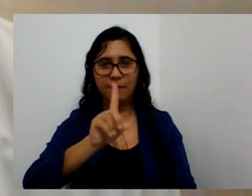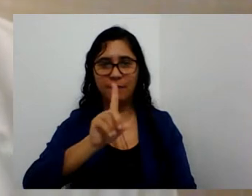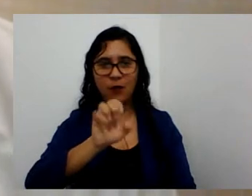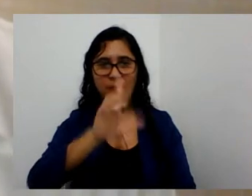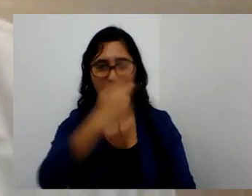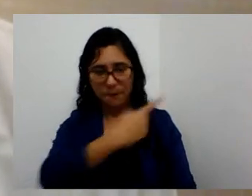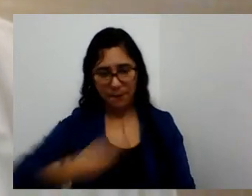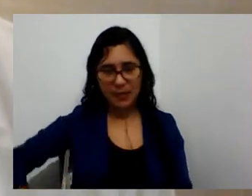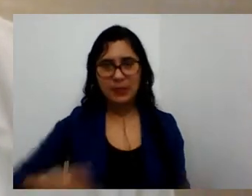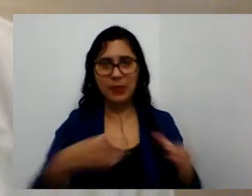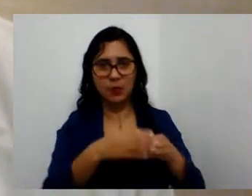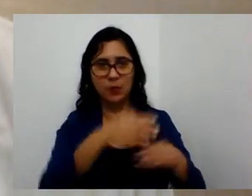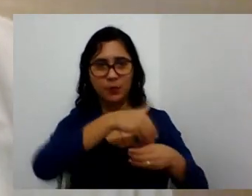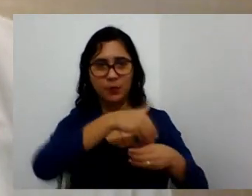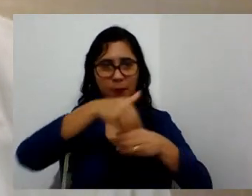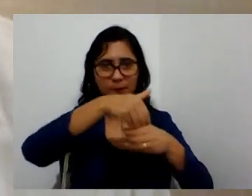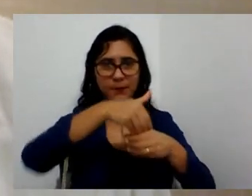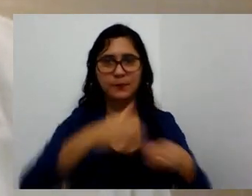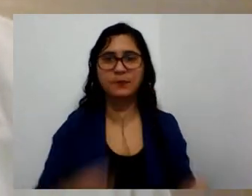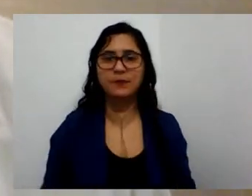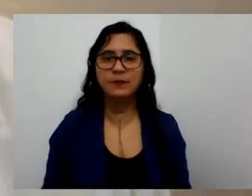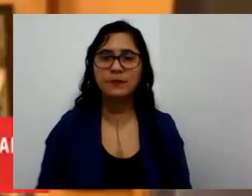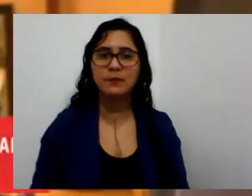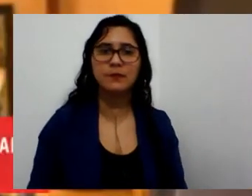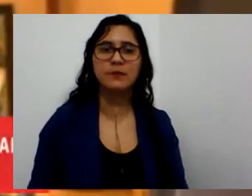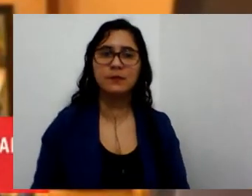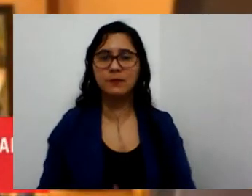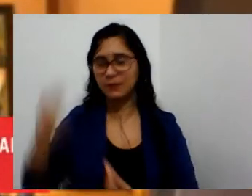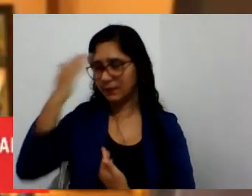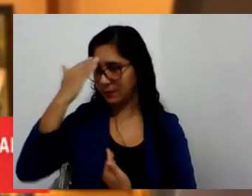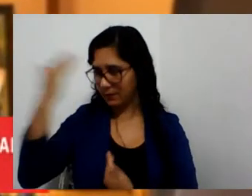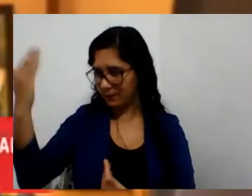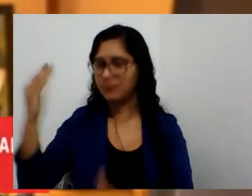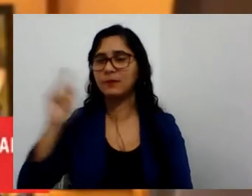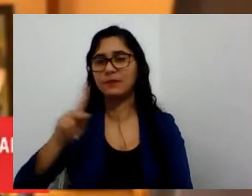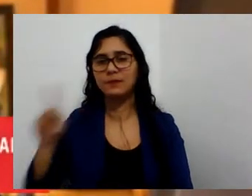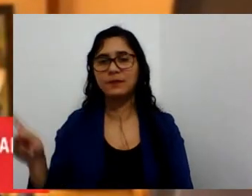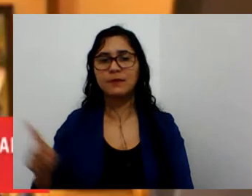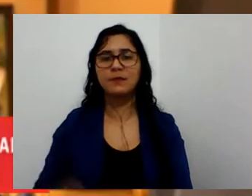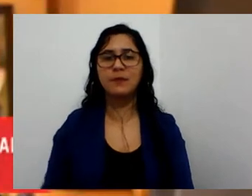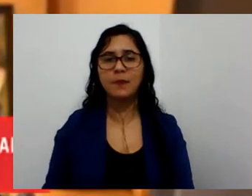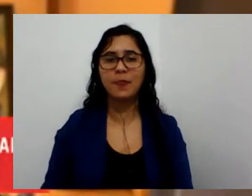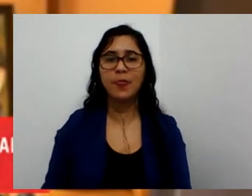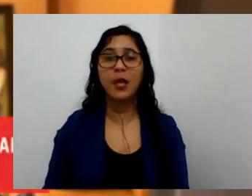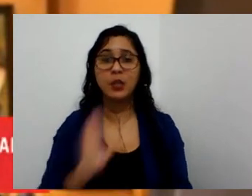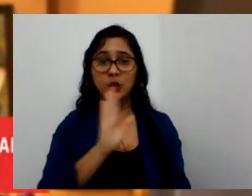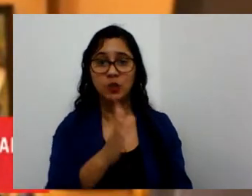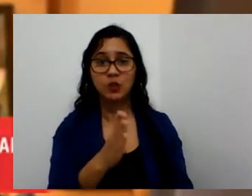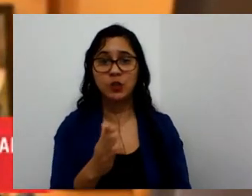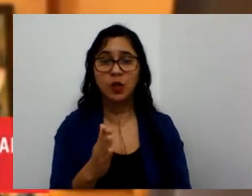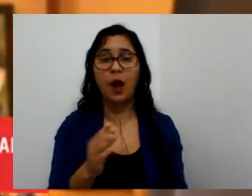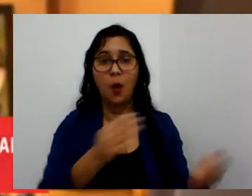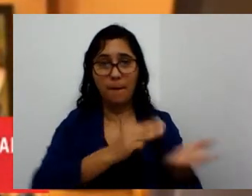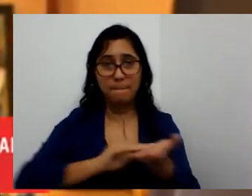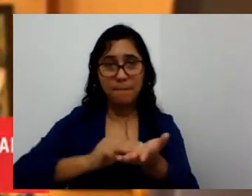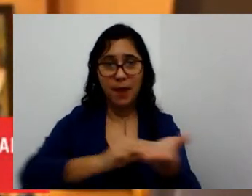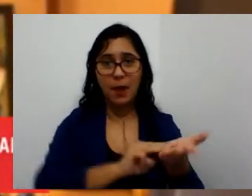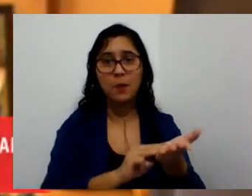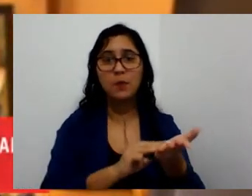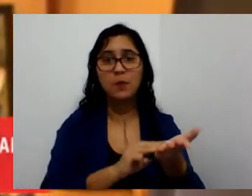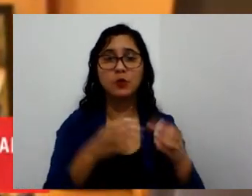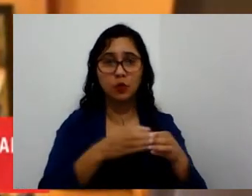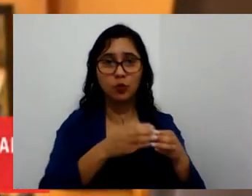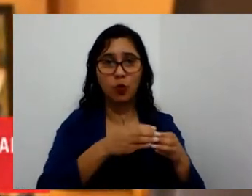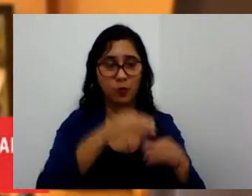desta comissão. Muito obrigado, professor Baione. Atendendo ao pedido dos membros da Comissão Eleitoral,